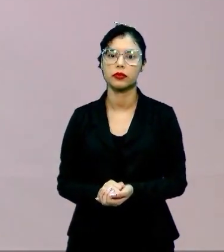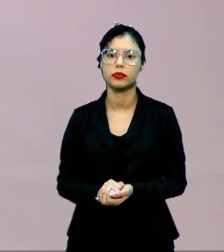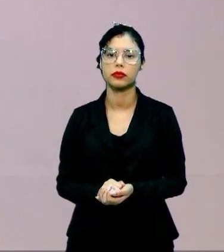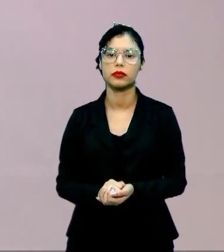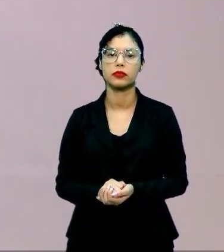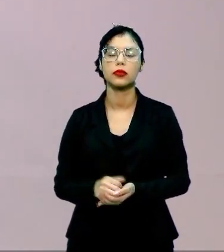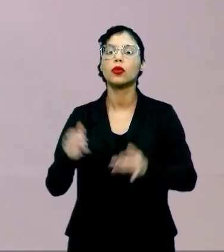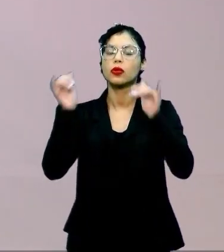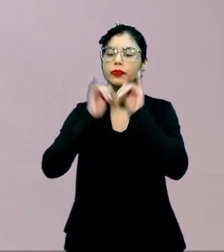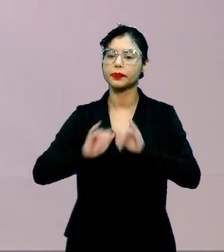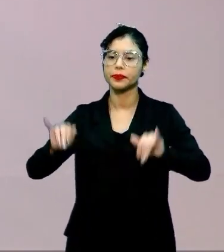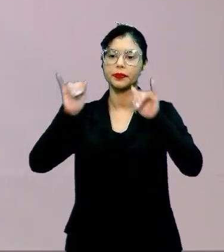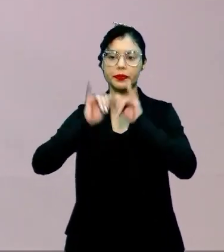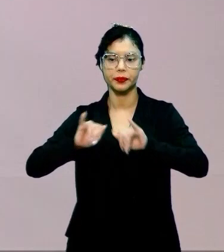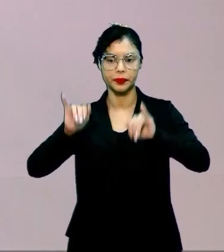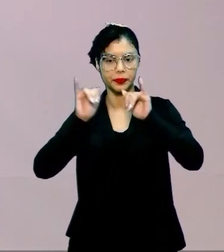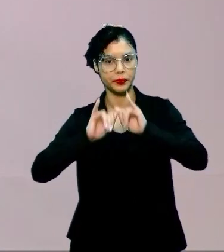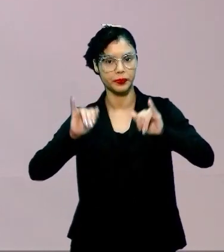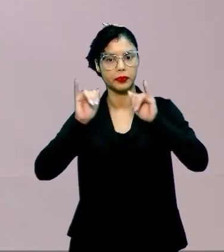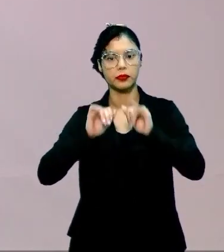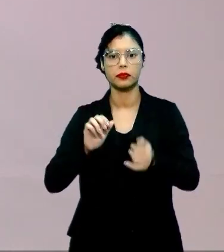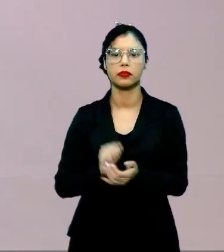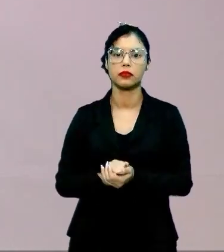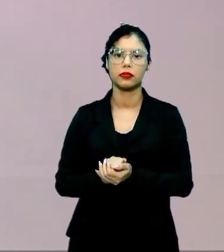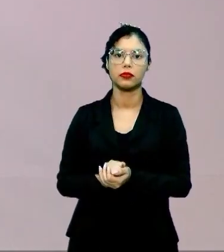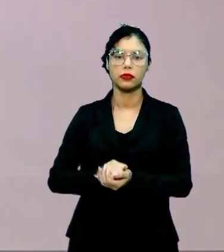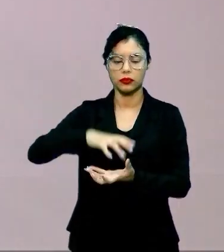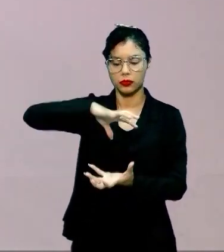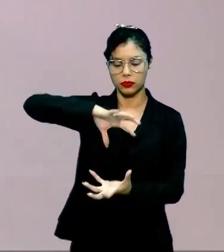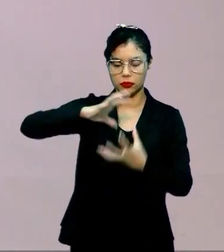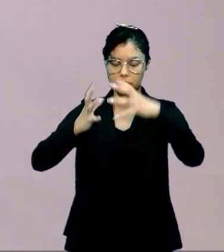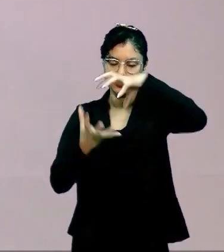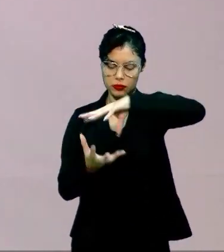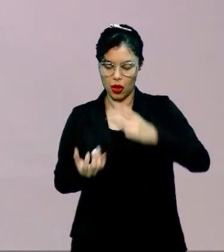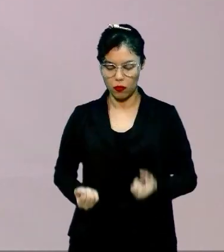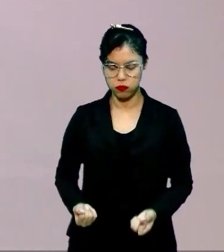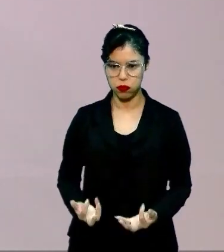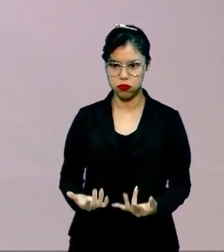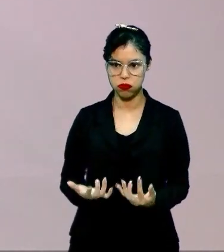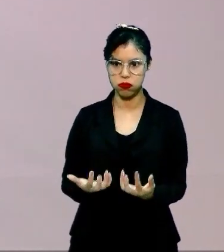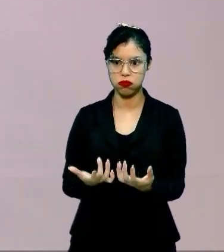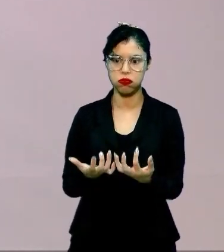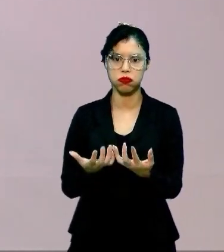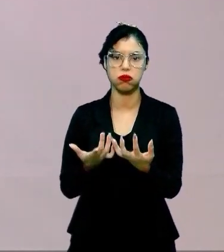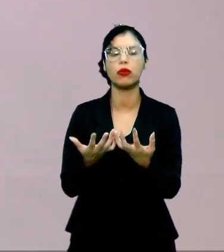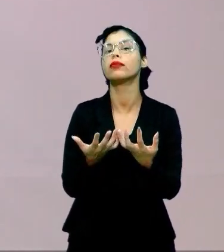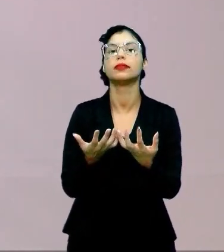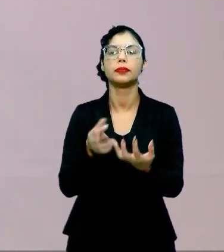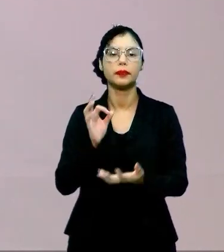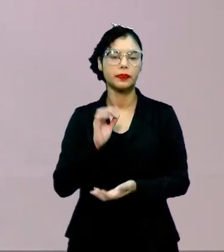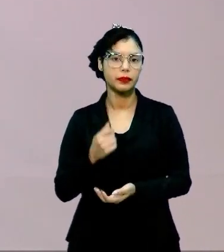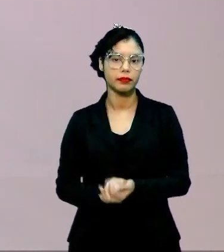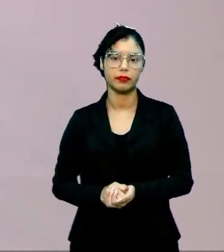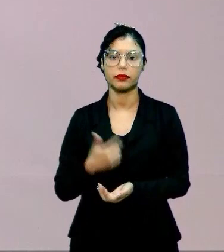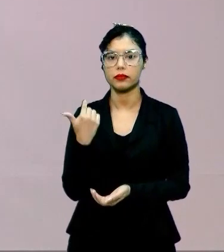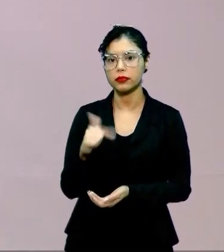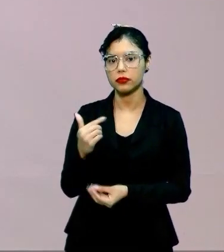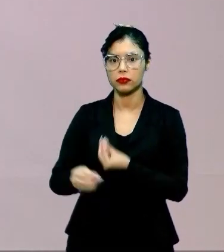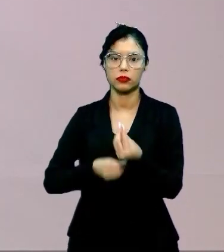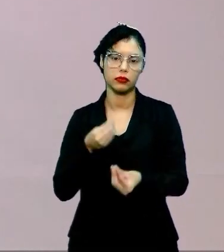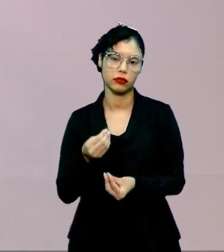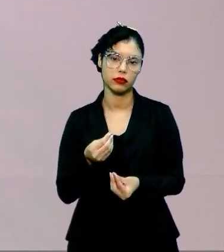nossos noticiários. Efeito estufa. Efeito estufa, algo natural, necessário. Sem efeito estufa não